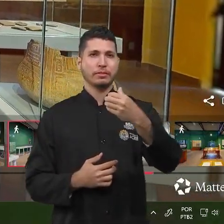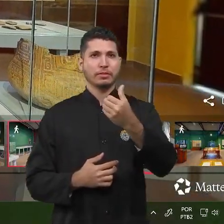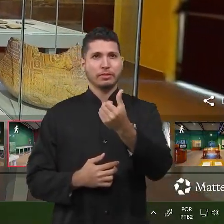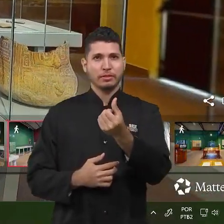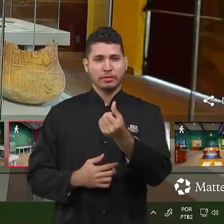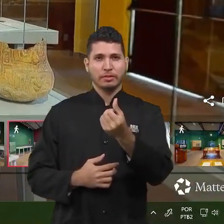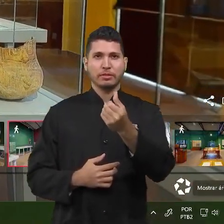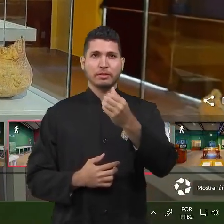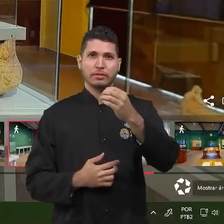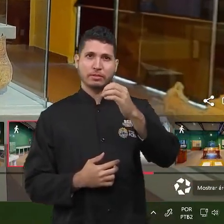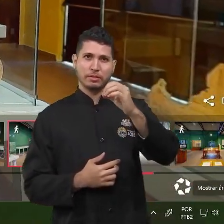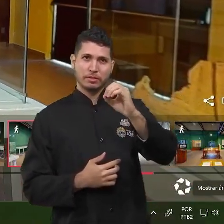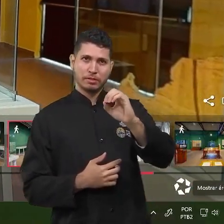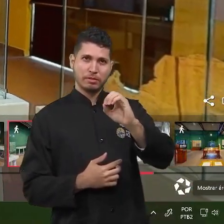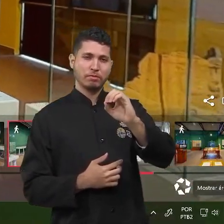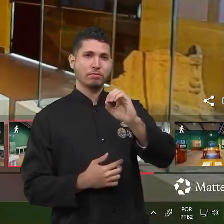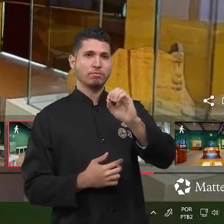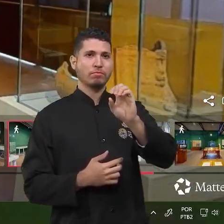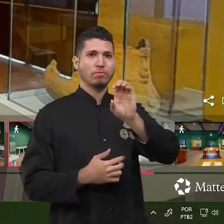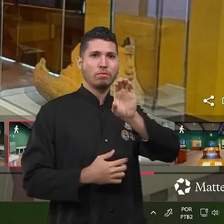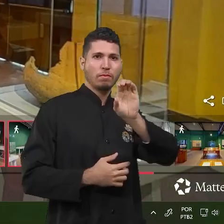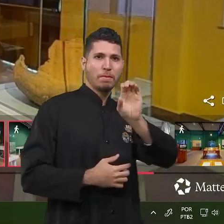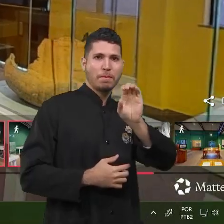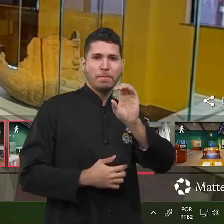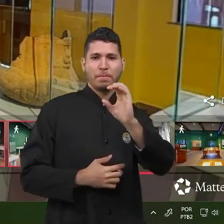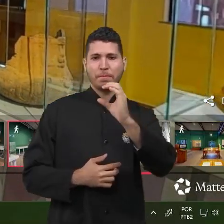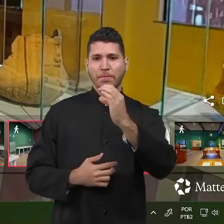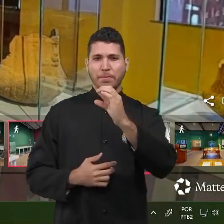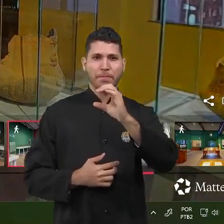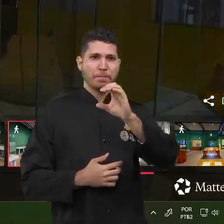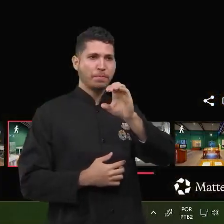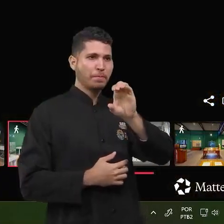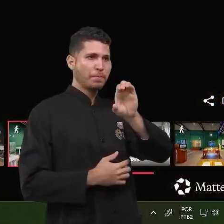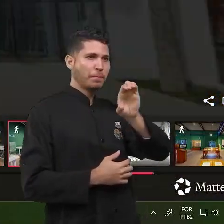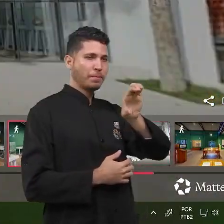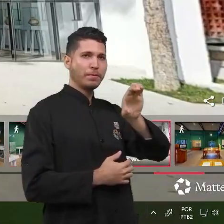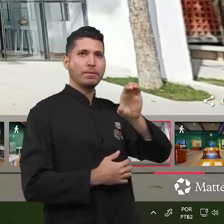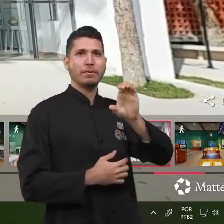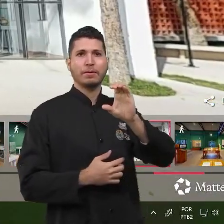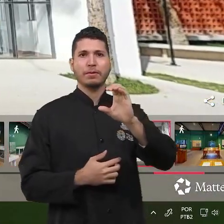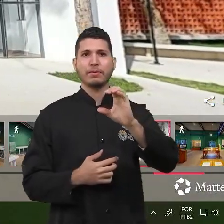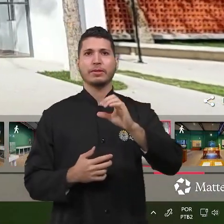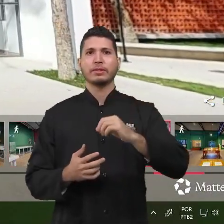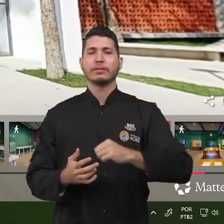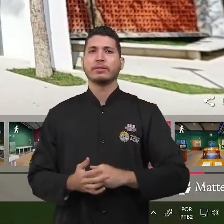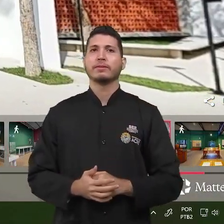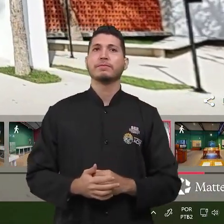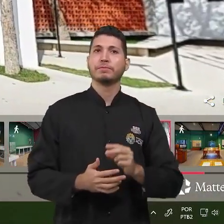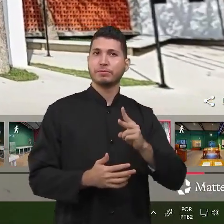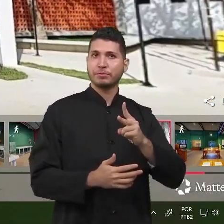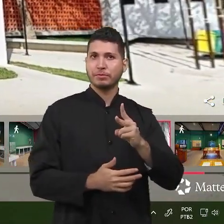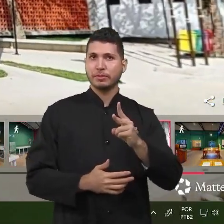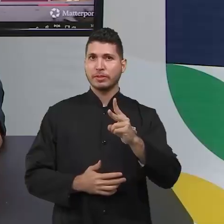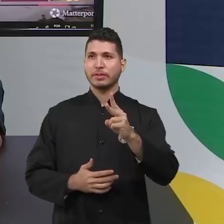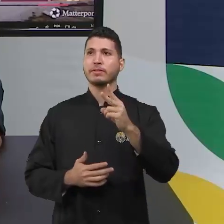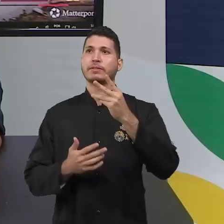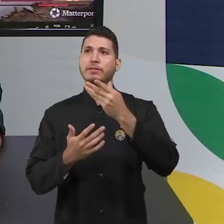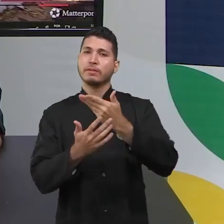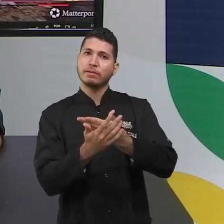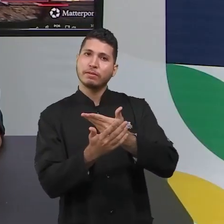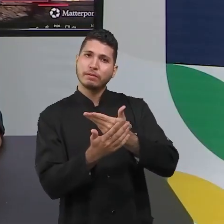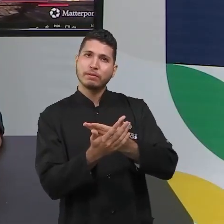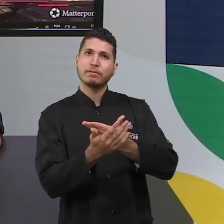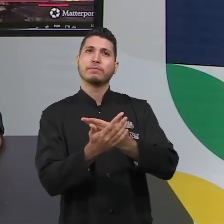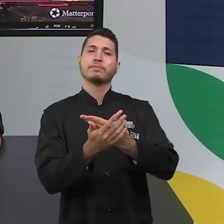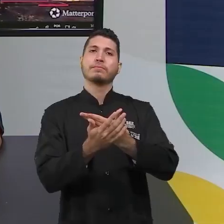bem incrível de se ver, tá? Vou aqui parar com muita pena para a gente dar continuidade na